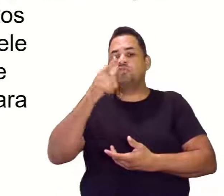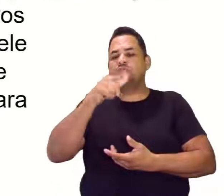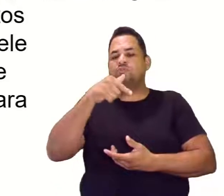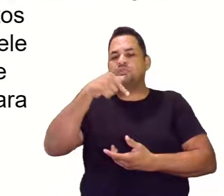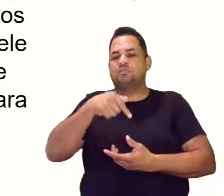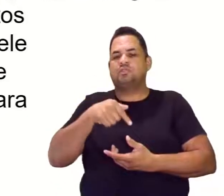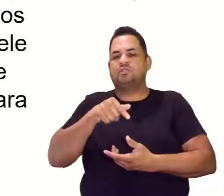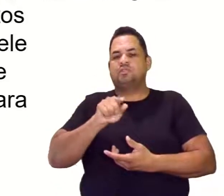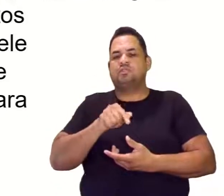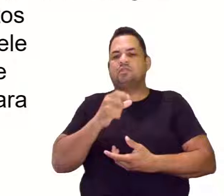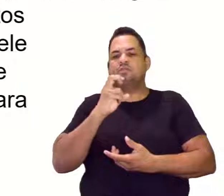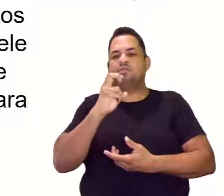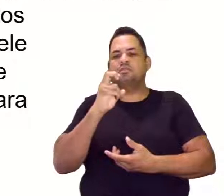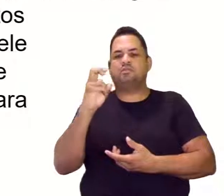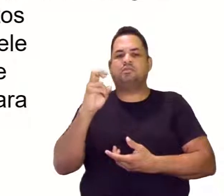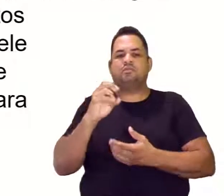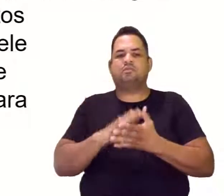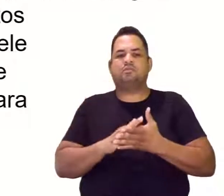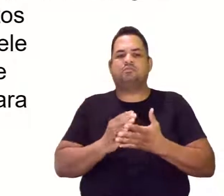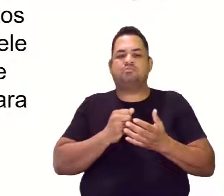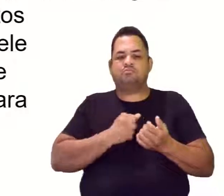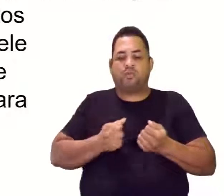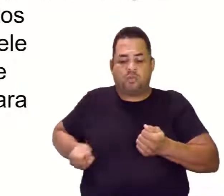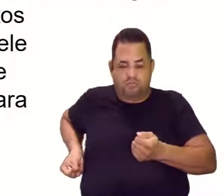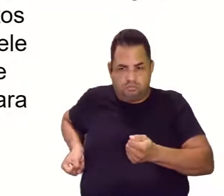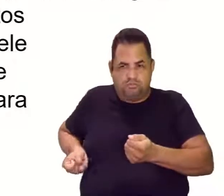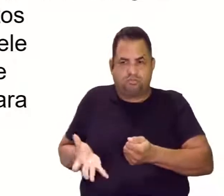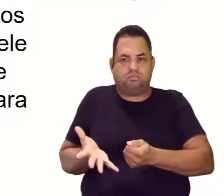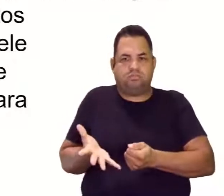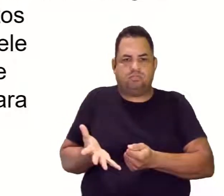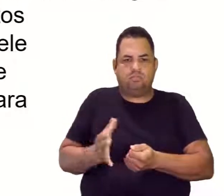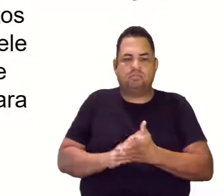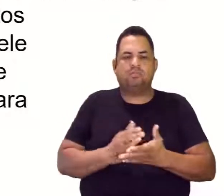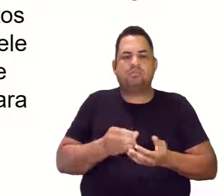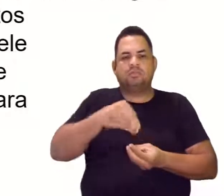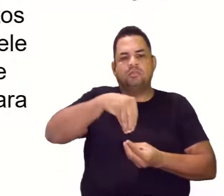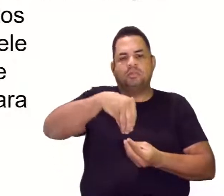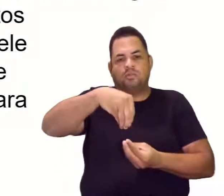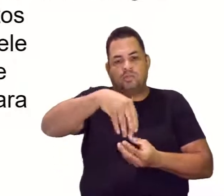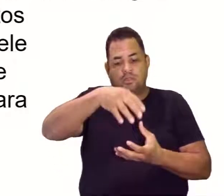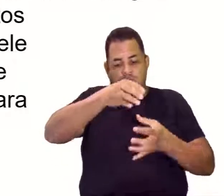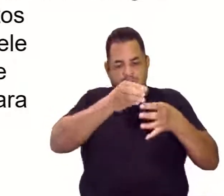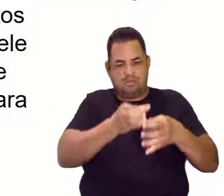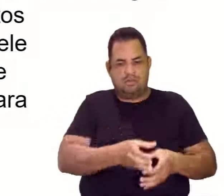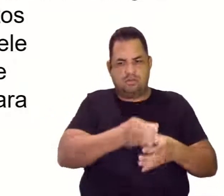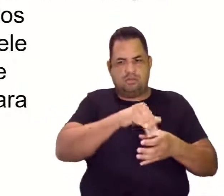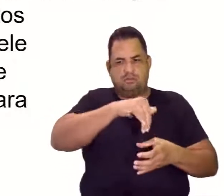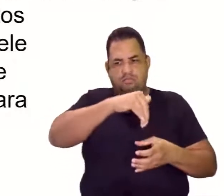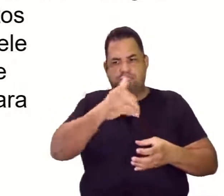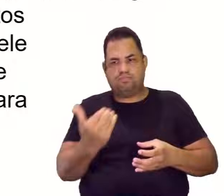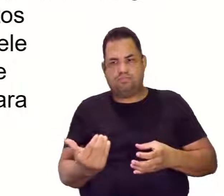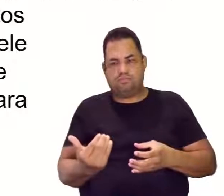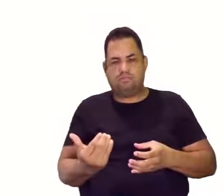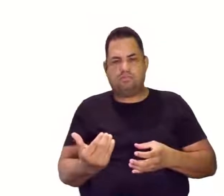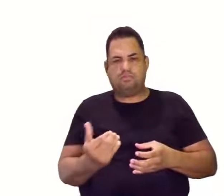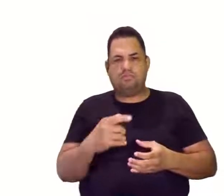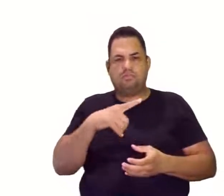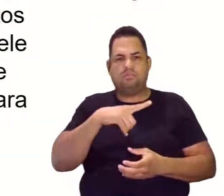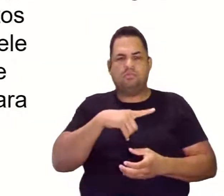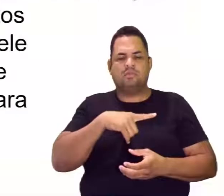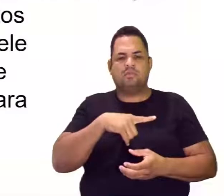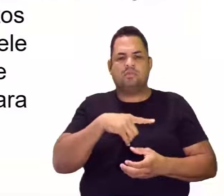7,55 pontos em uma jogada. Uma das garrafas que ele derrubou tinha